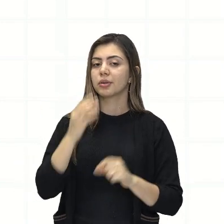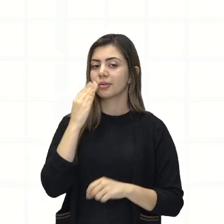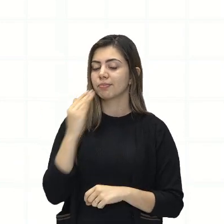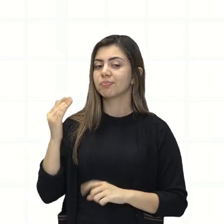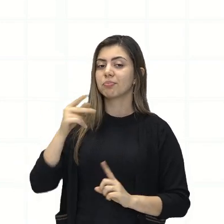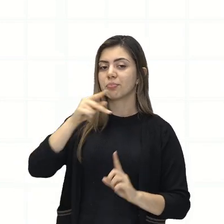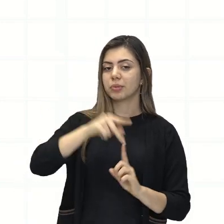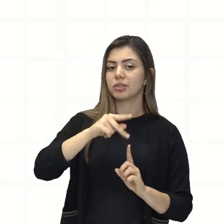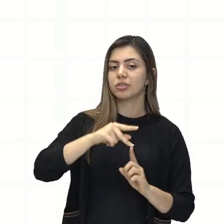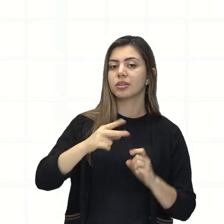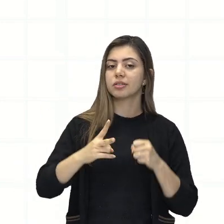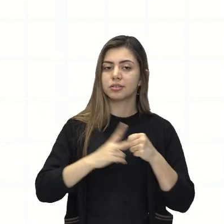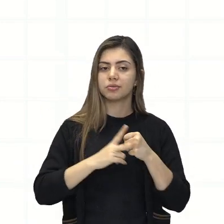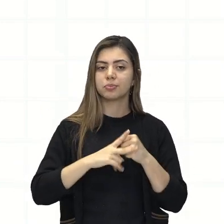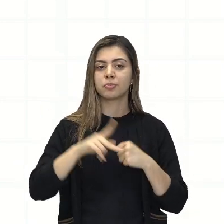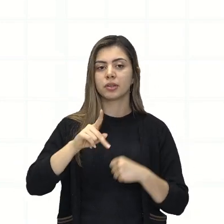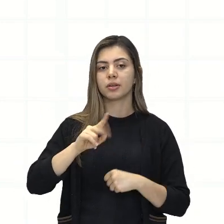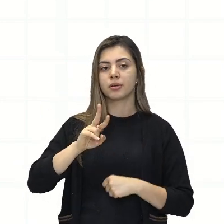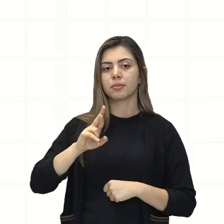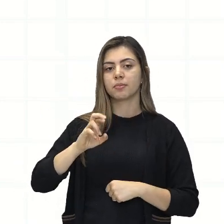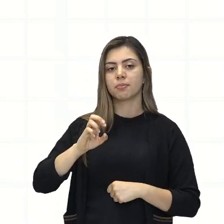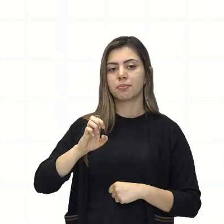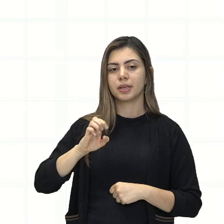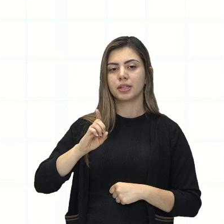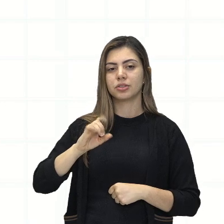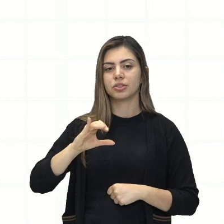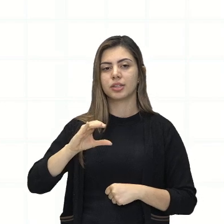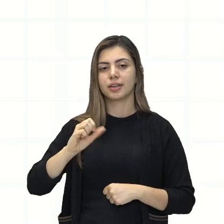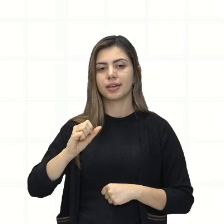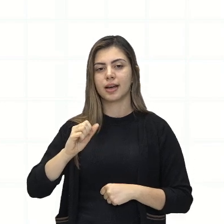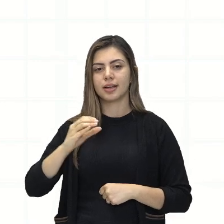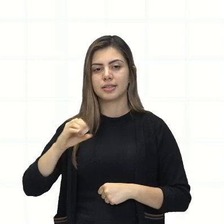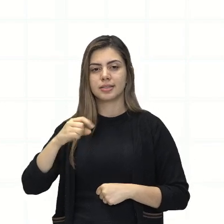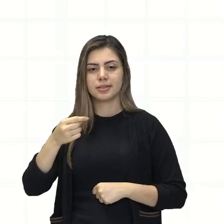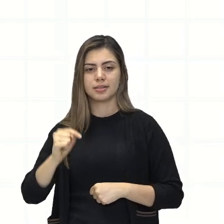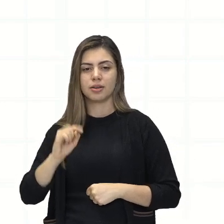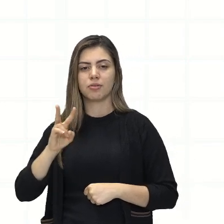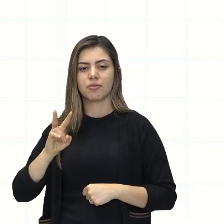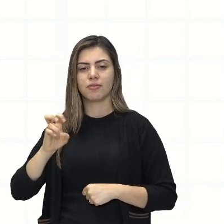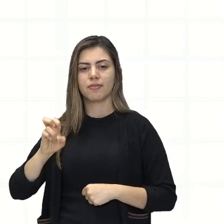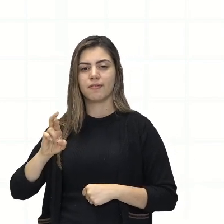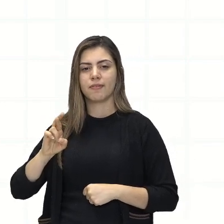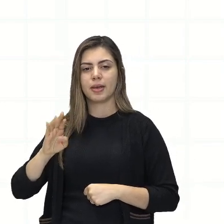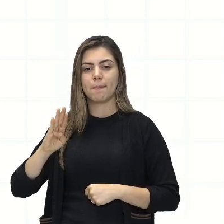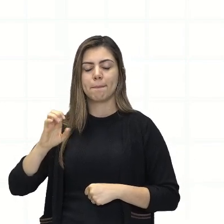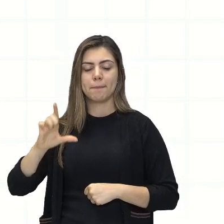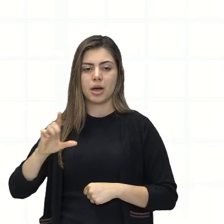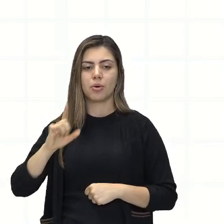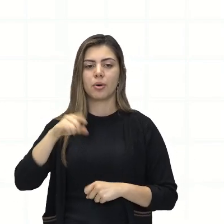predicação verbal. Vamos lá, predicação verbal. A predicação verbal diz